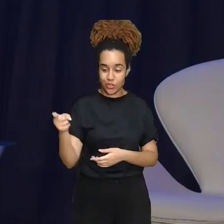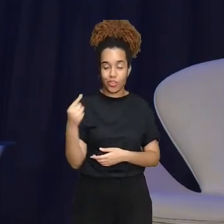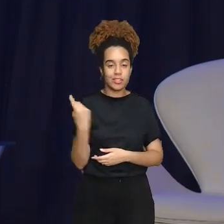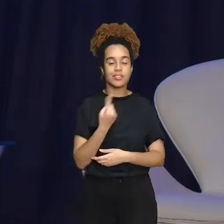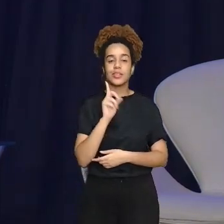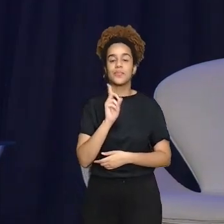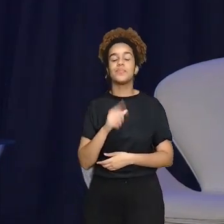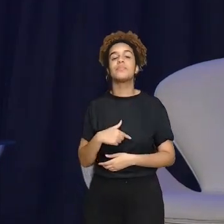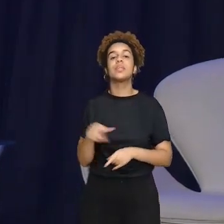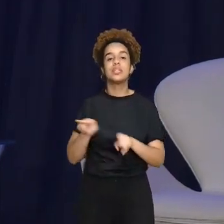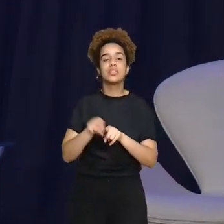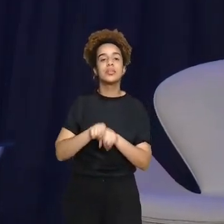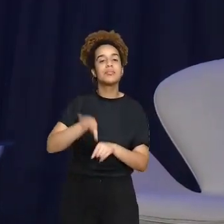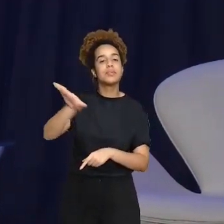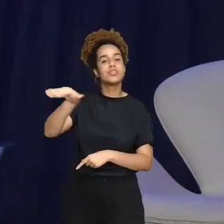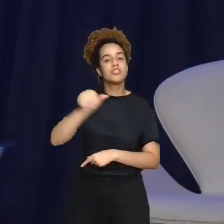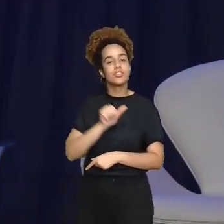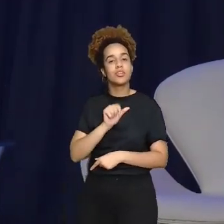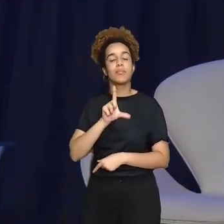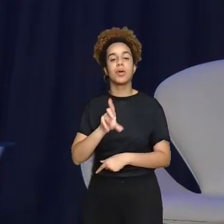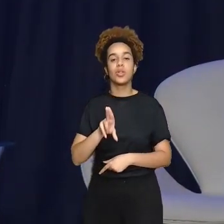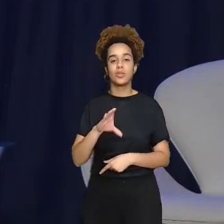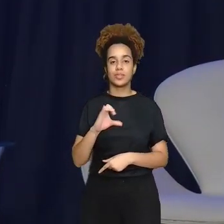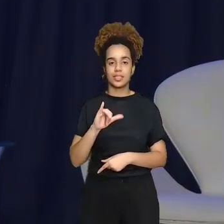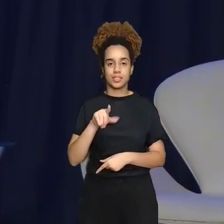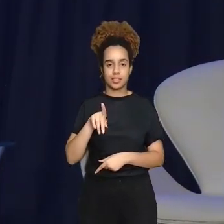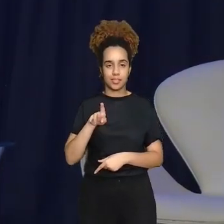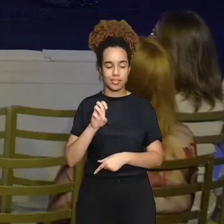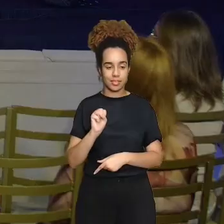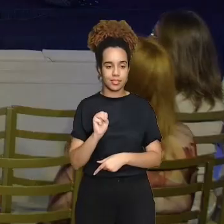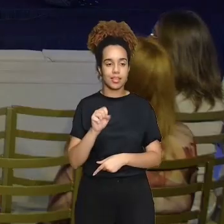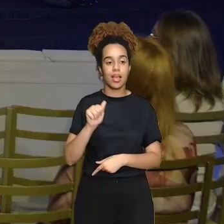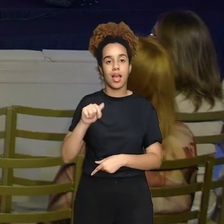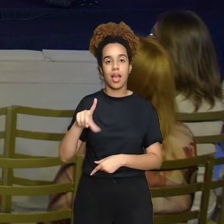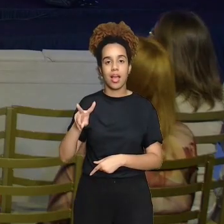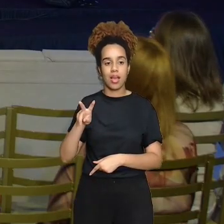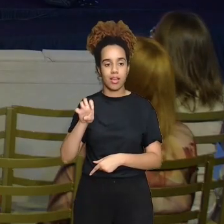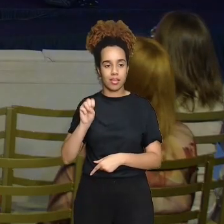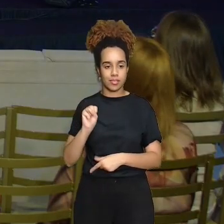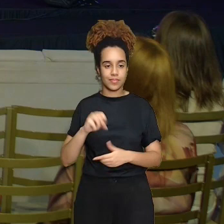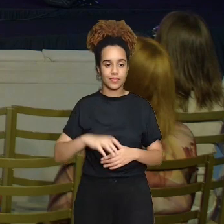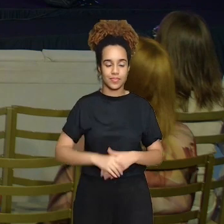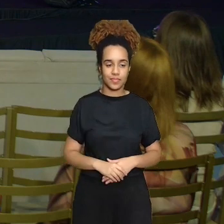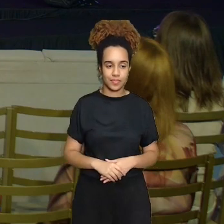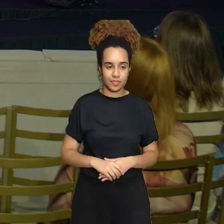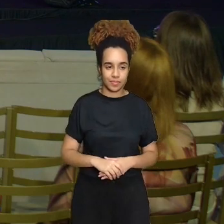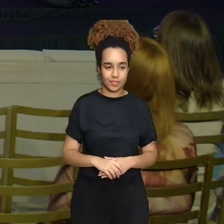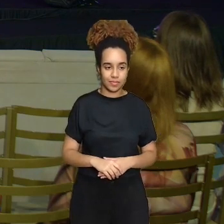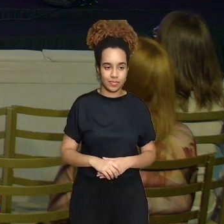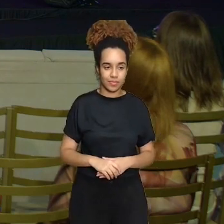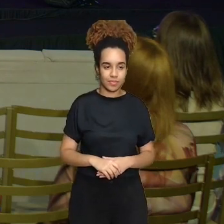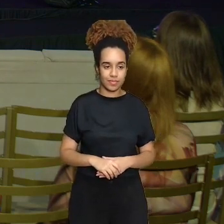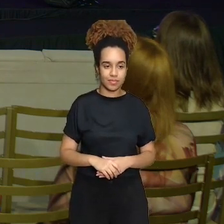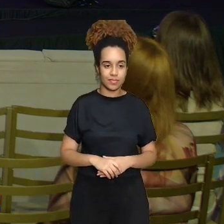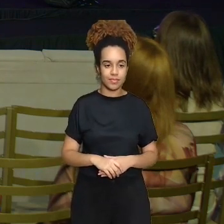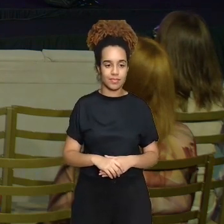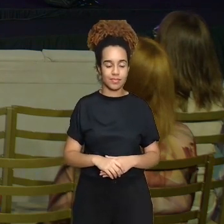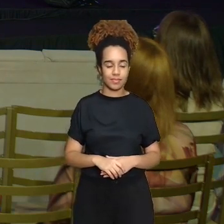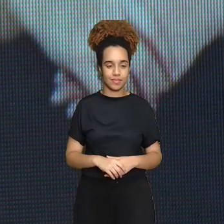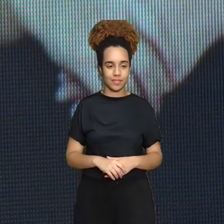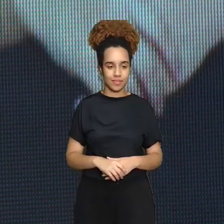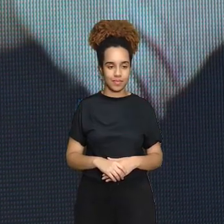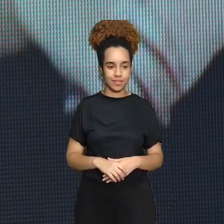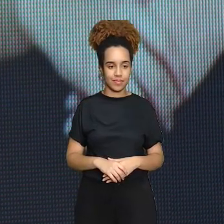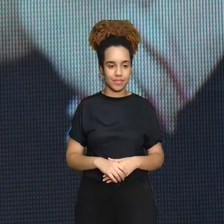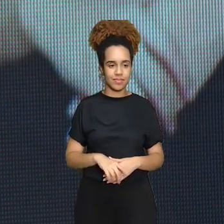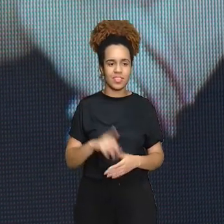a Lucilis Alves. Ela é professora. Eu errei de novo o sobrenome? Alice. O que está